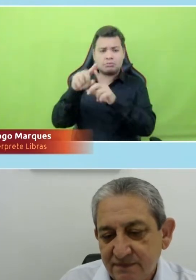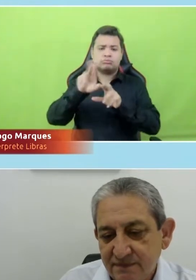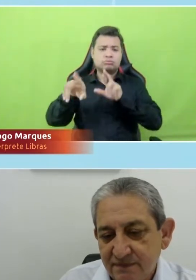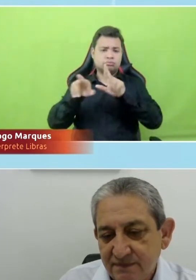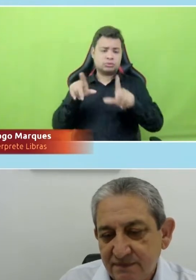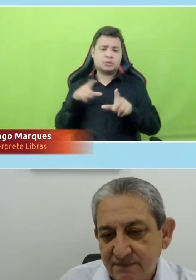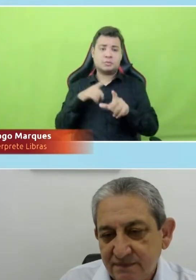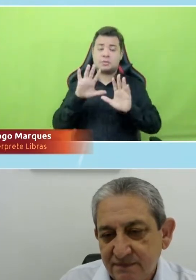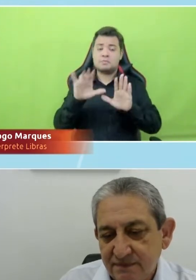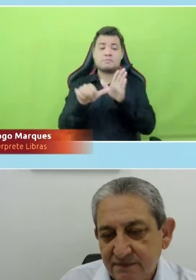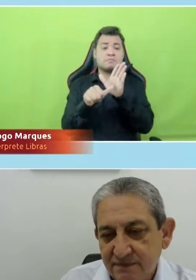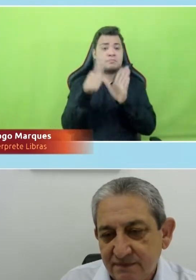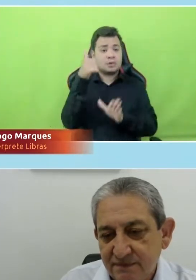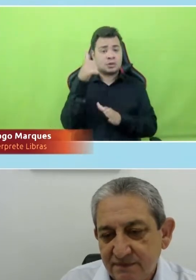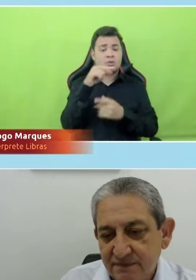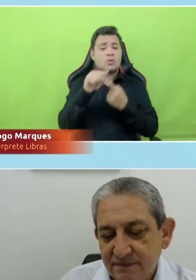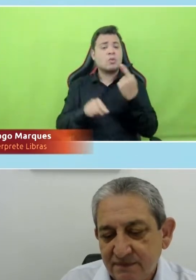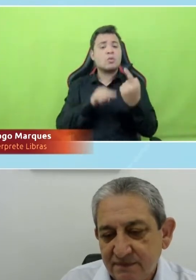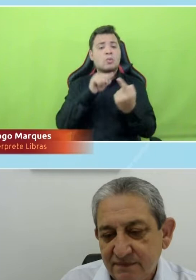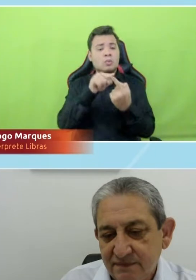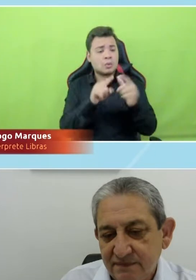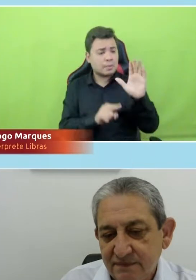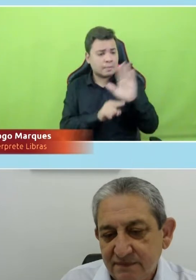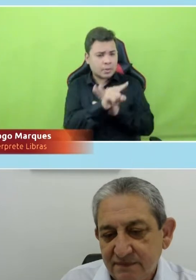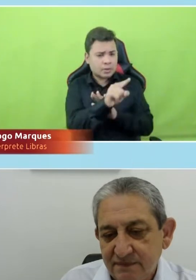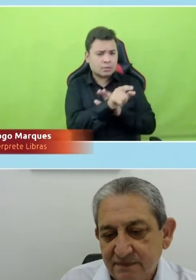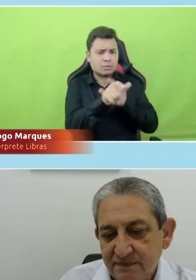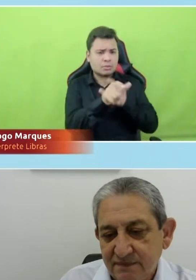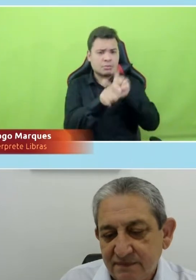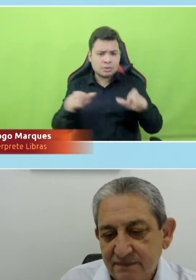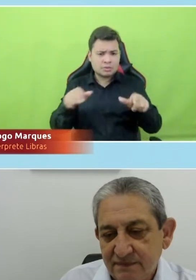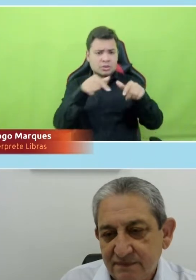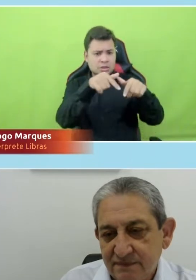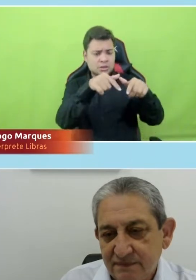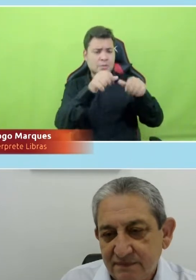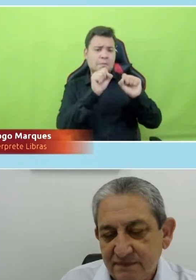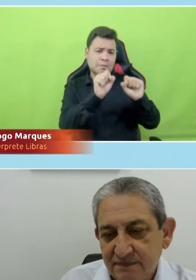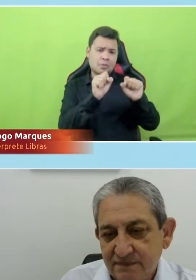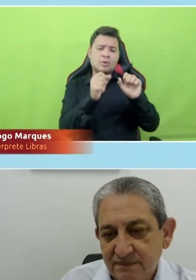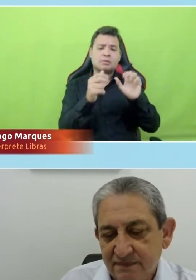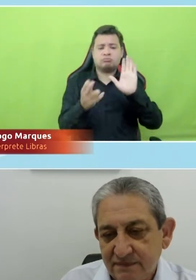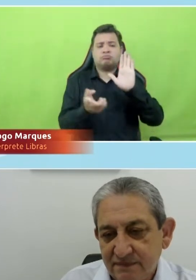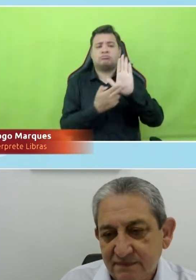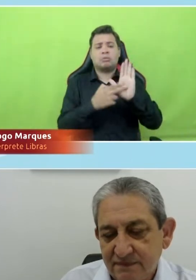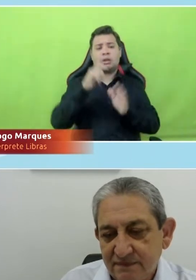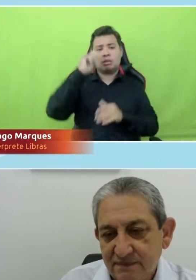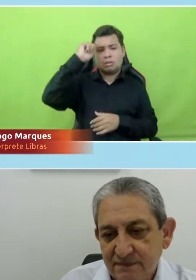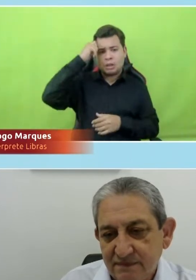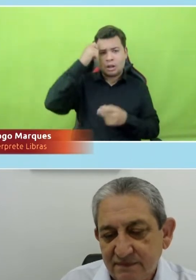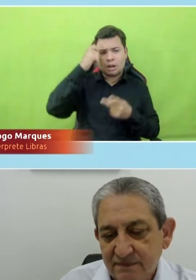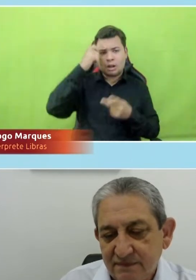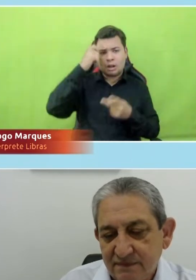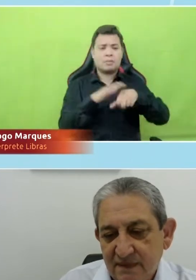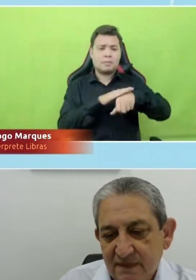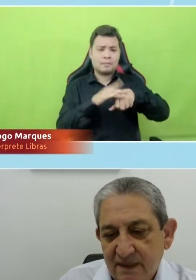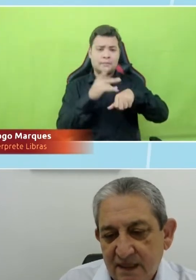de que as pessoas possam se declarar não só pessoas negras ou pardas, mas também